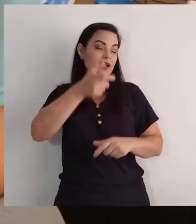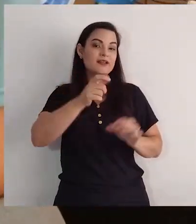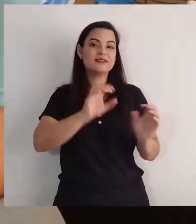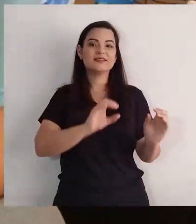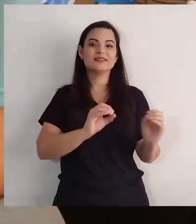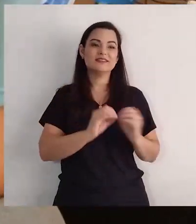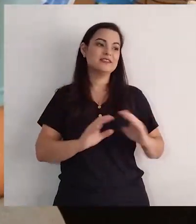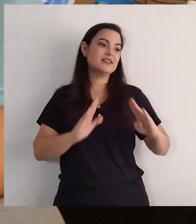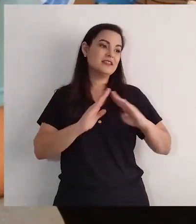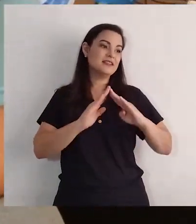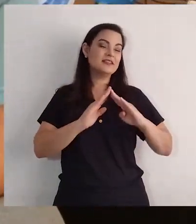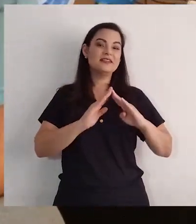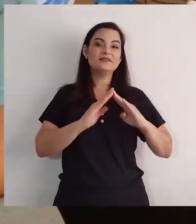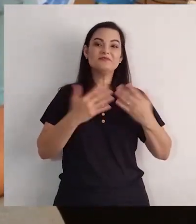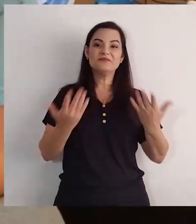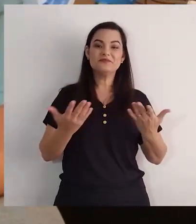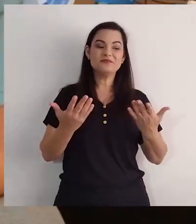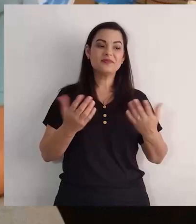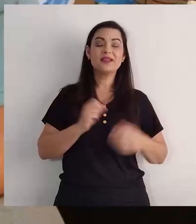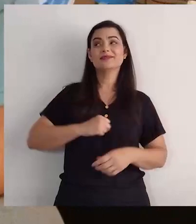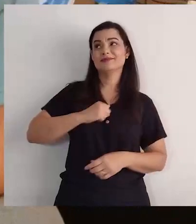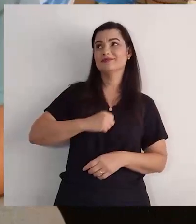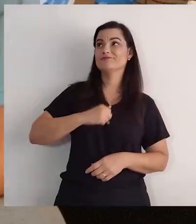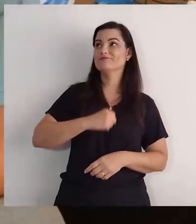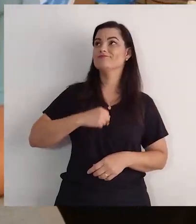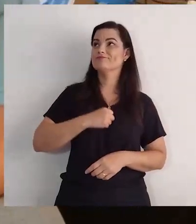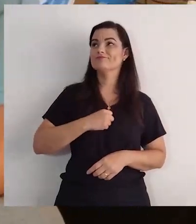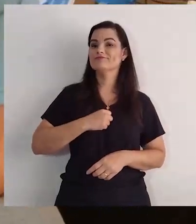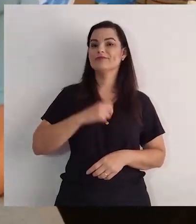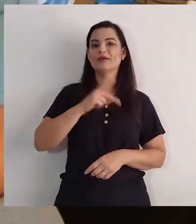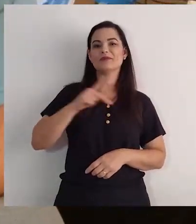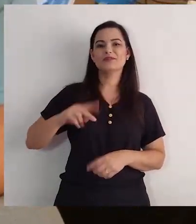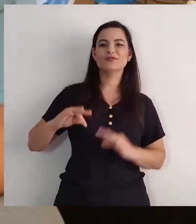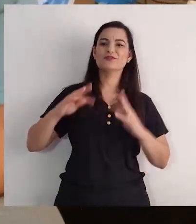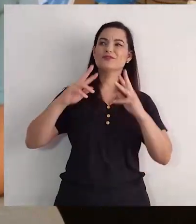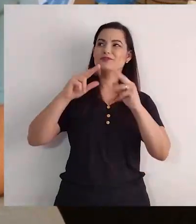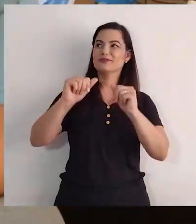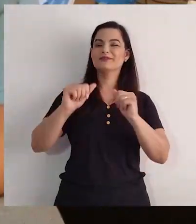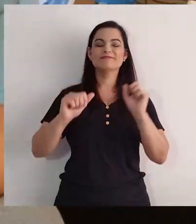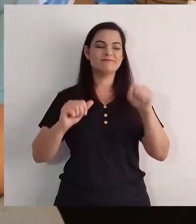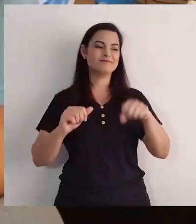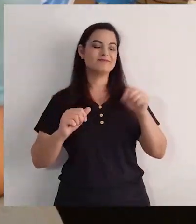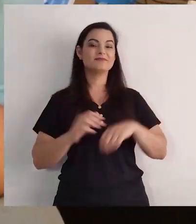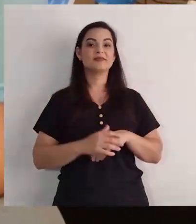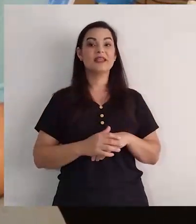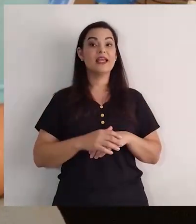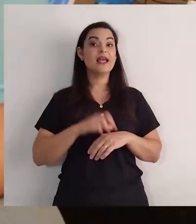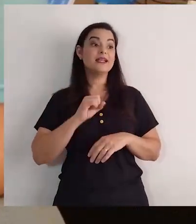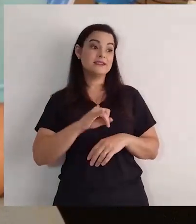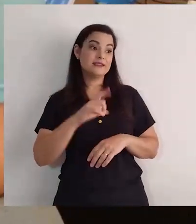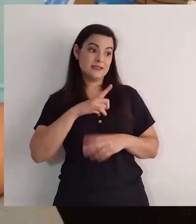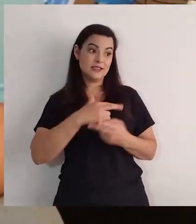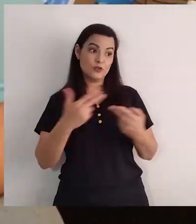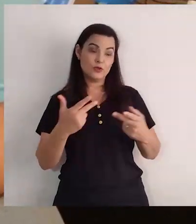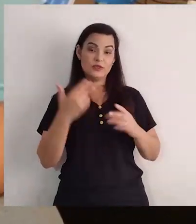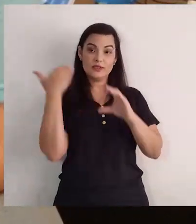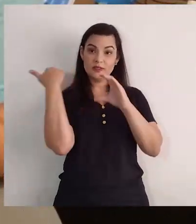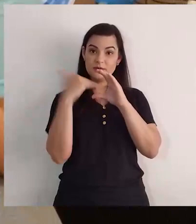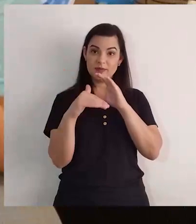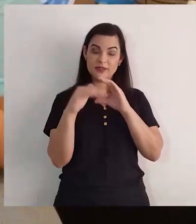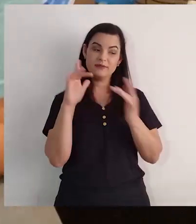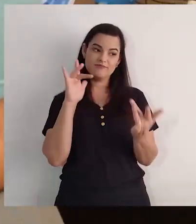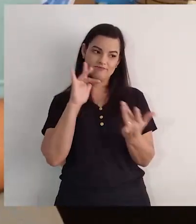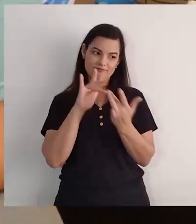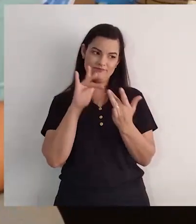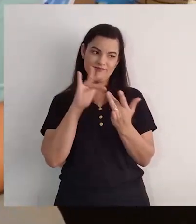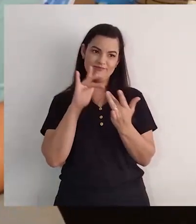Que... Vou sentir saudades. Vai sentir saudades? Das outras pros também? De todo mundo, né? Uhum. Mas sempre que tiver alguma coisa para mandar, a gente